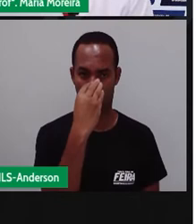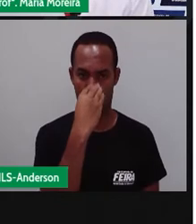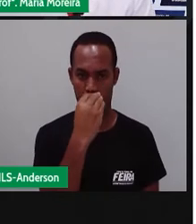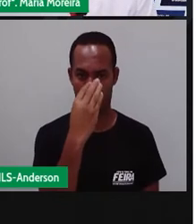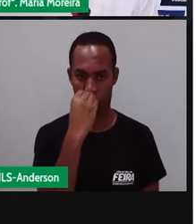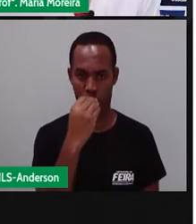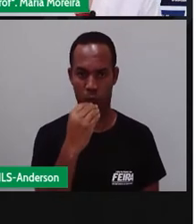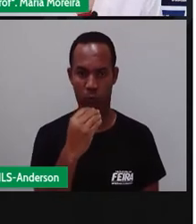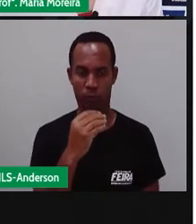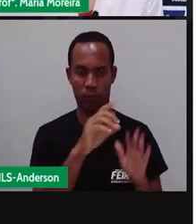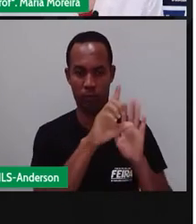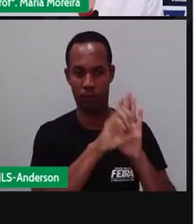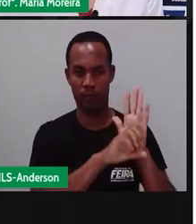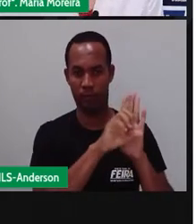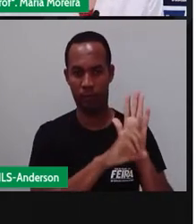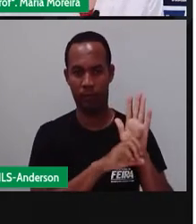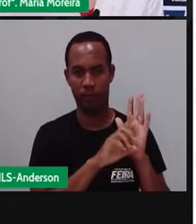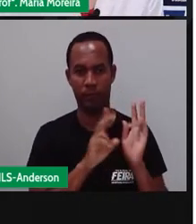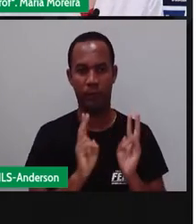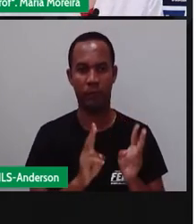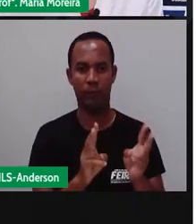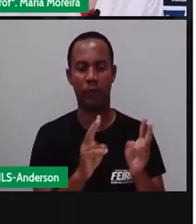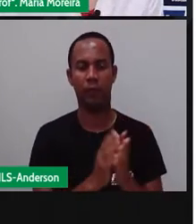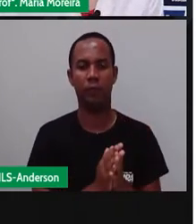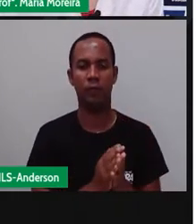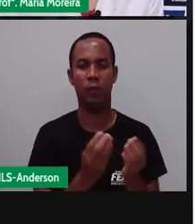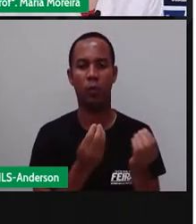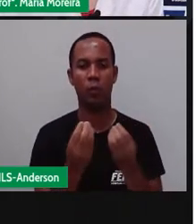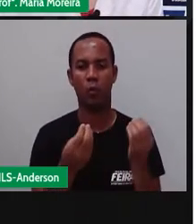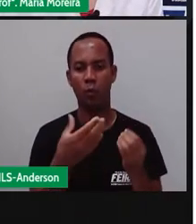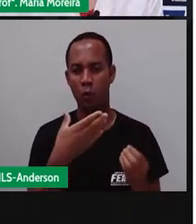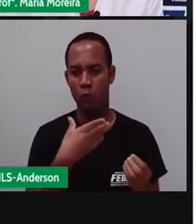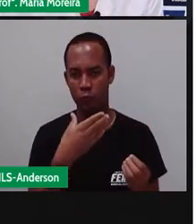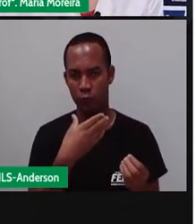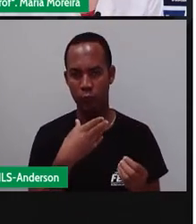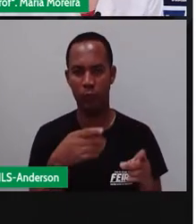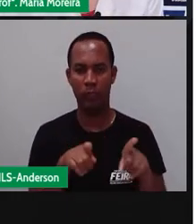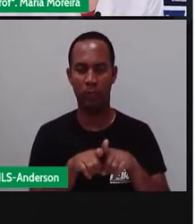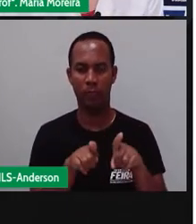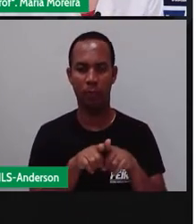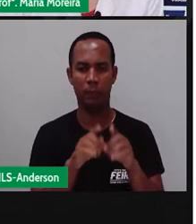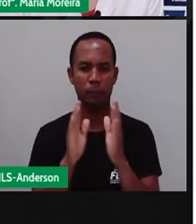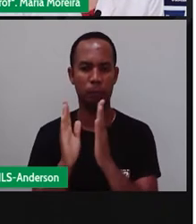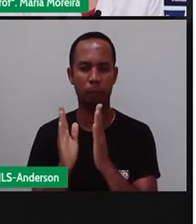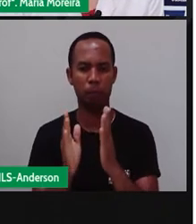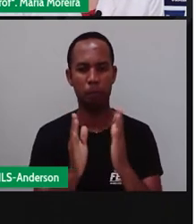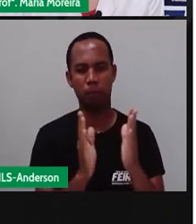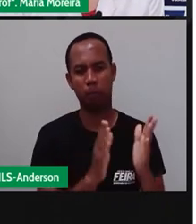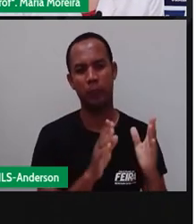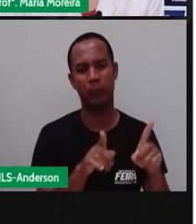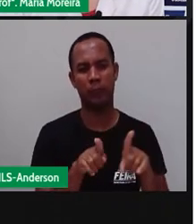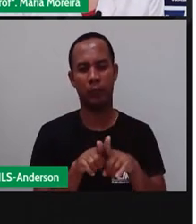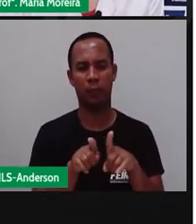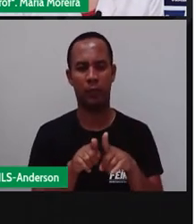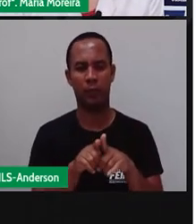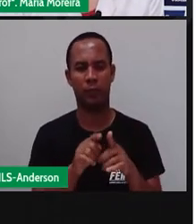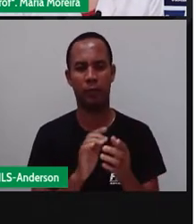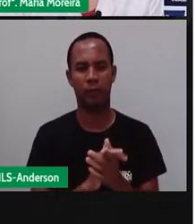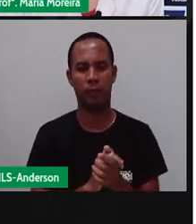animais está em ordem alfabética. A minha lista de frutas também está em ordem alfabética, ó.